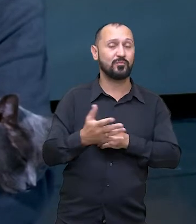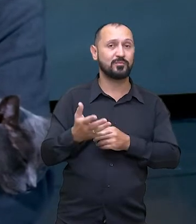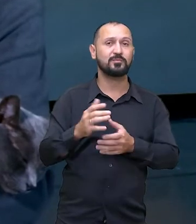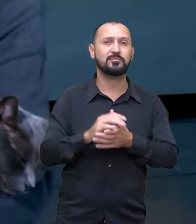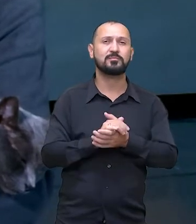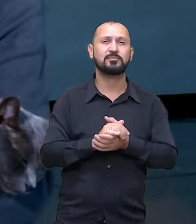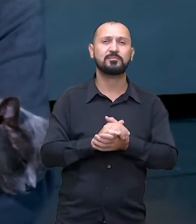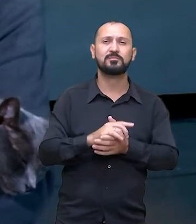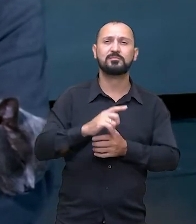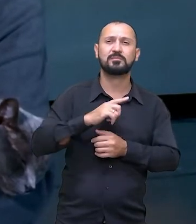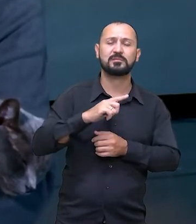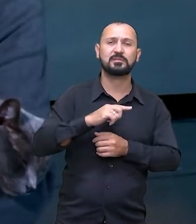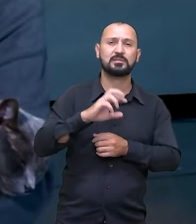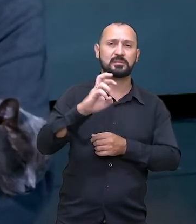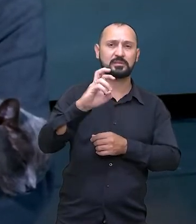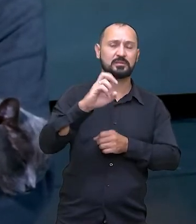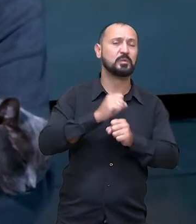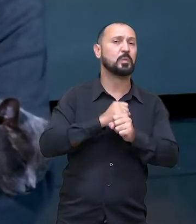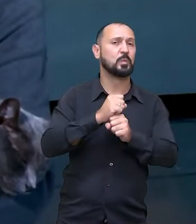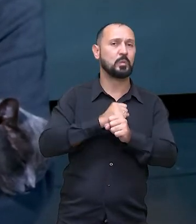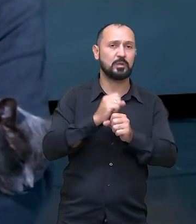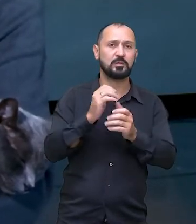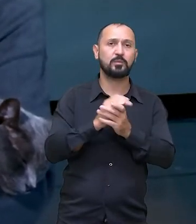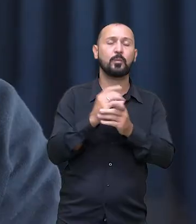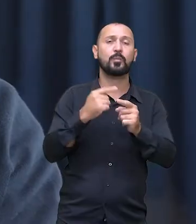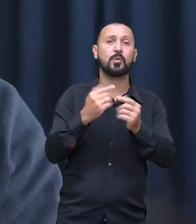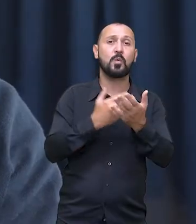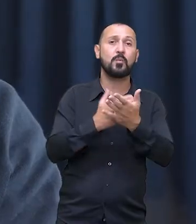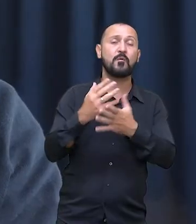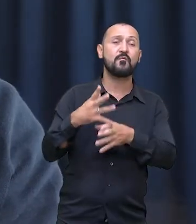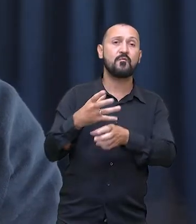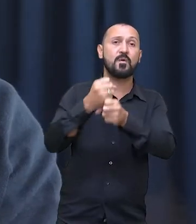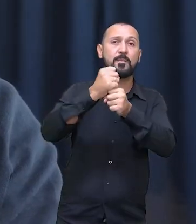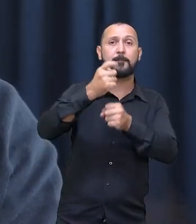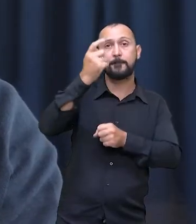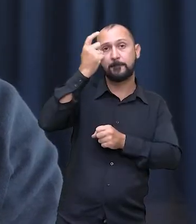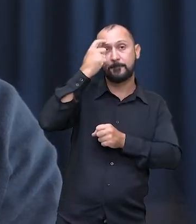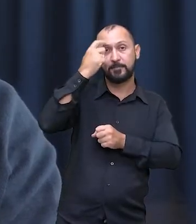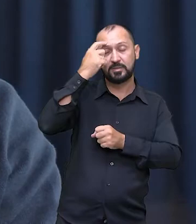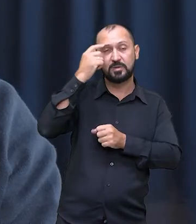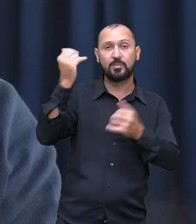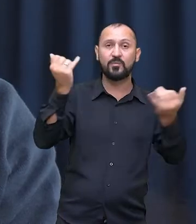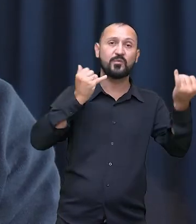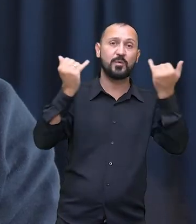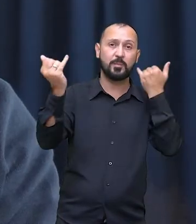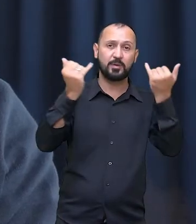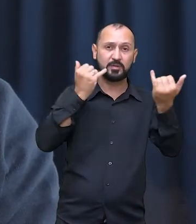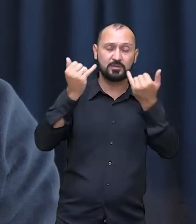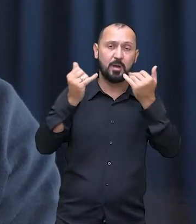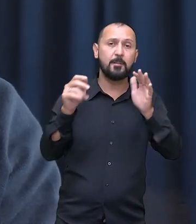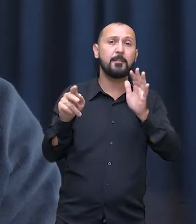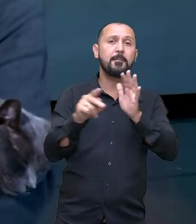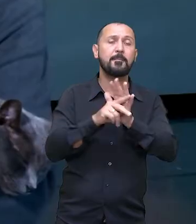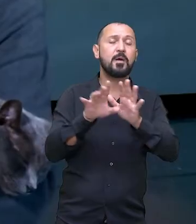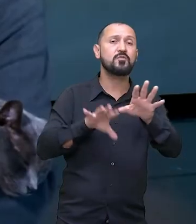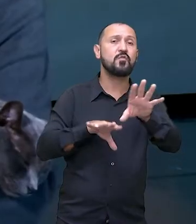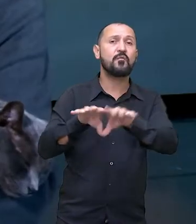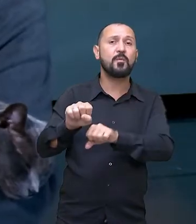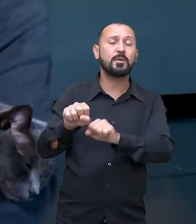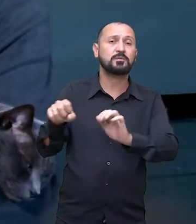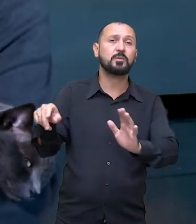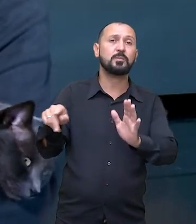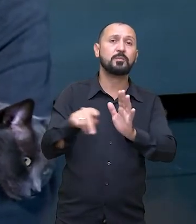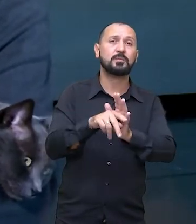é novo, tem só 5 anos, né? Que eu venho firmar mesmo esse pensamento em formação, a ginga mais